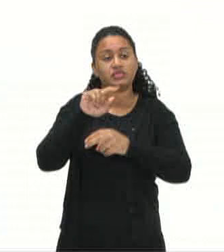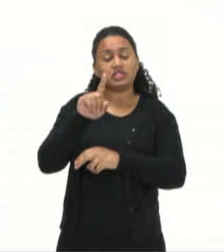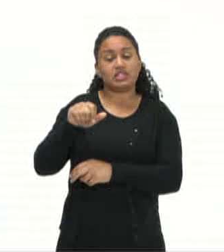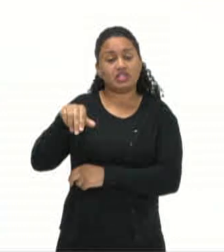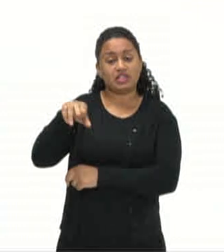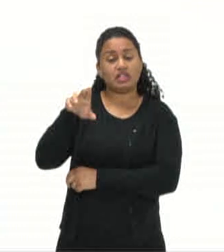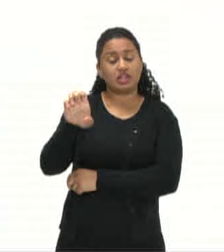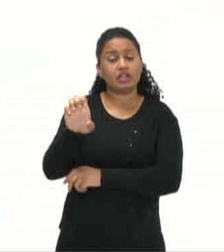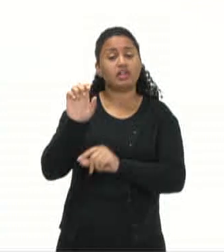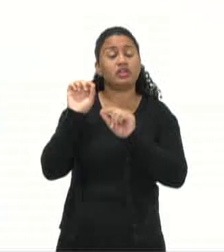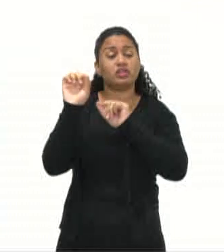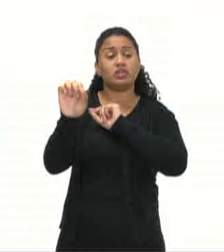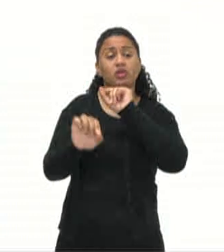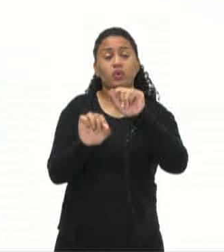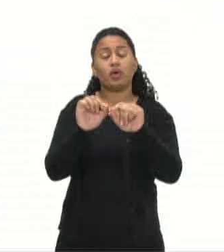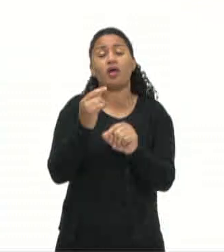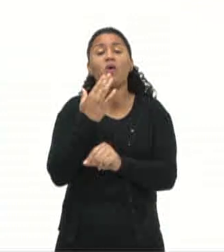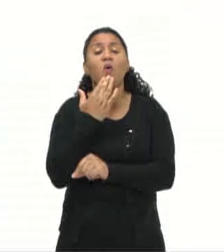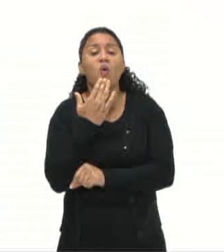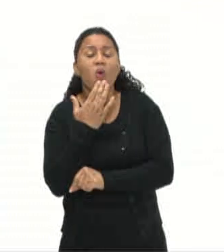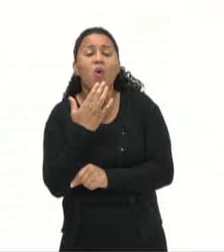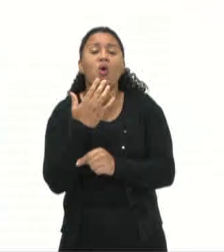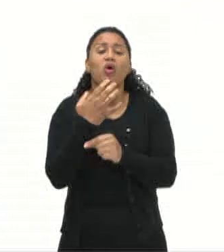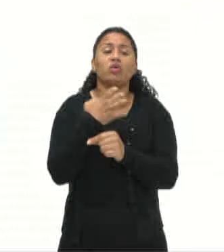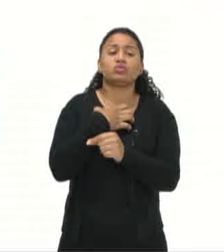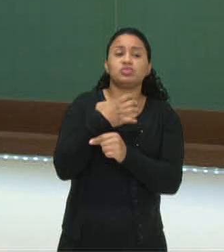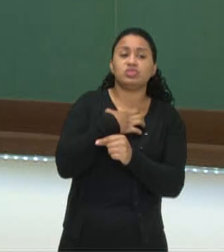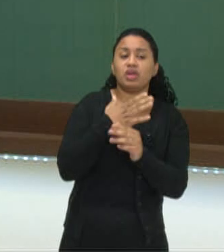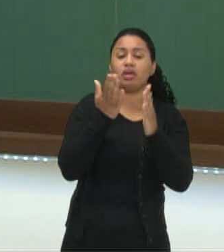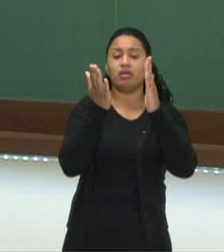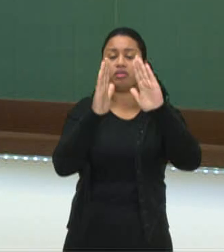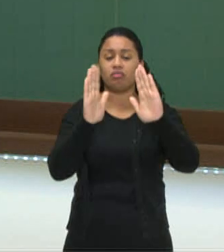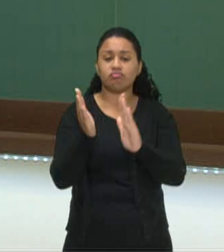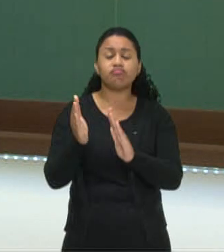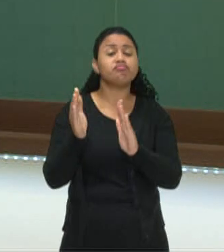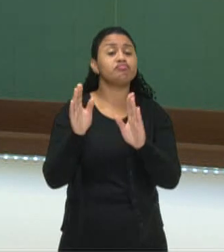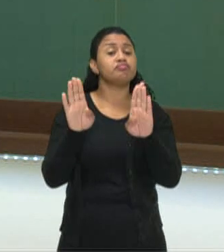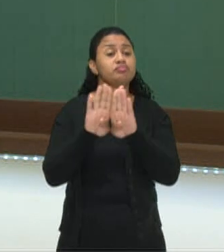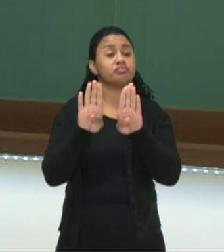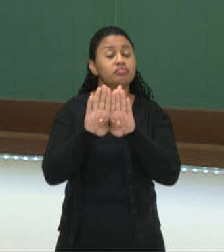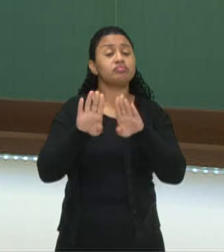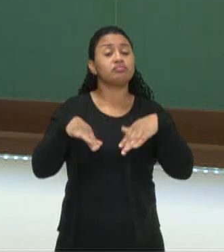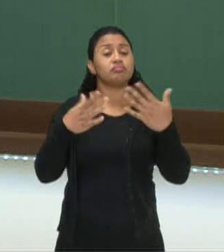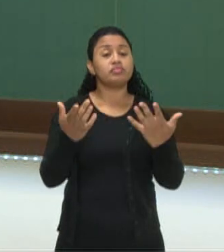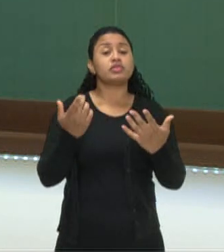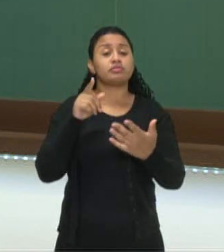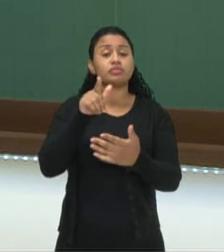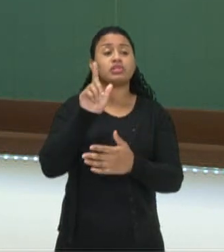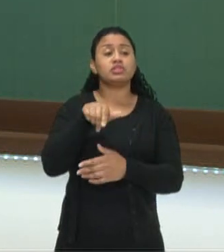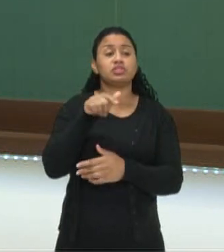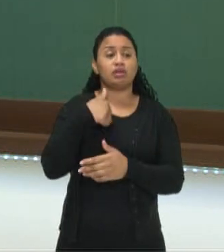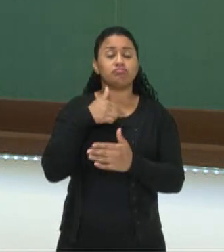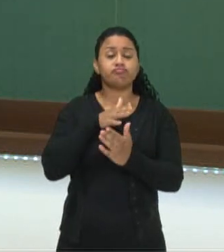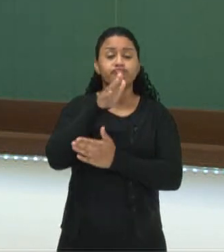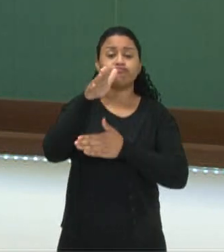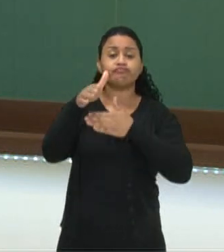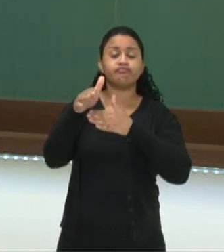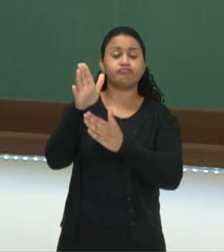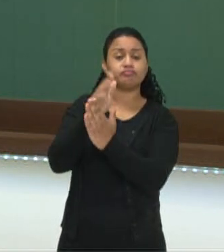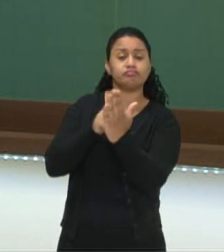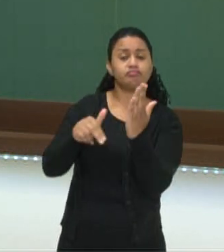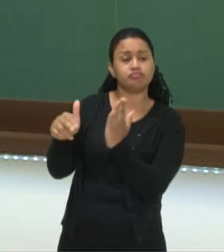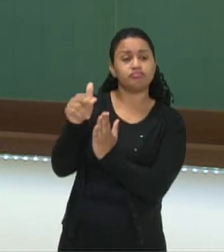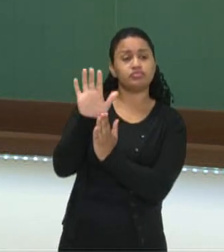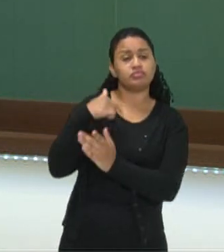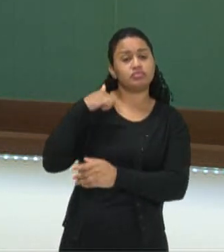exatamente aquela coisa da cor, aquela coisa da simplificação da forma. Então, naturalmente, Kandinsky ele já estava indo para um lado da pintura, já estava tendo a sua